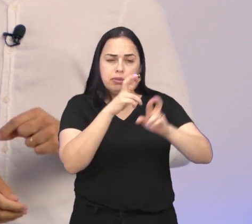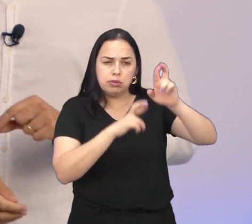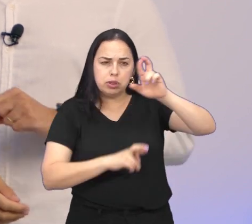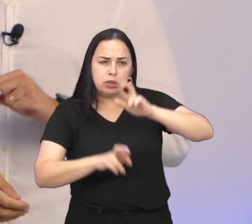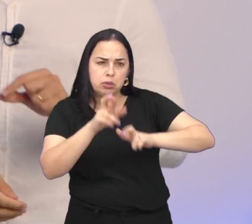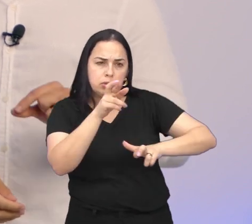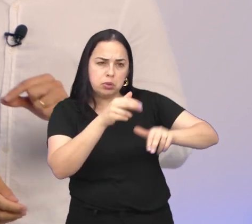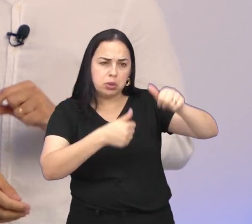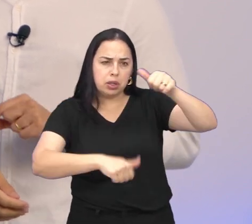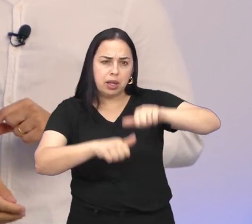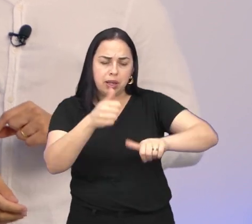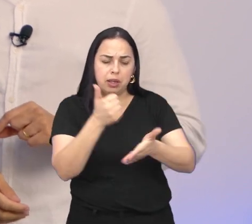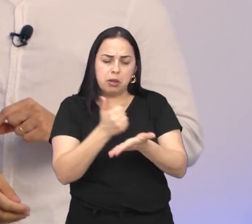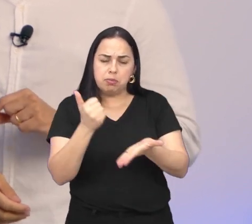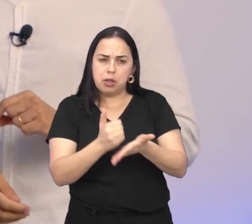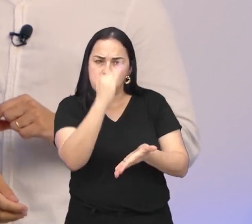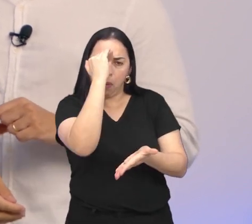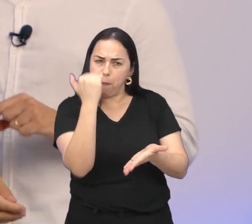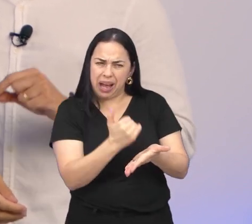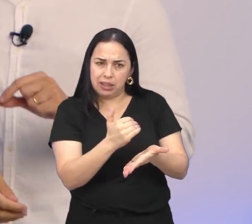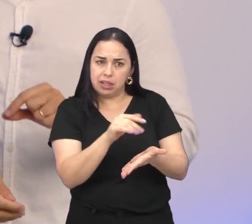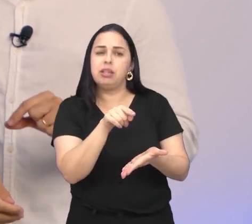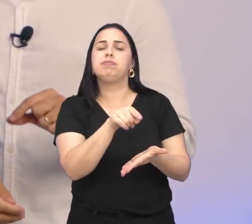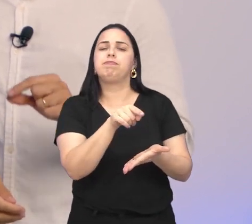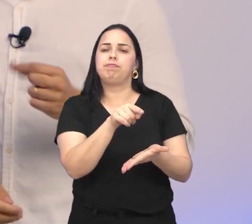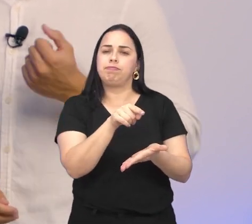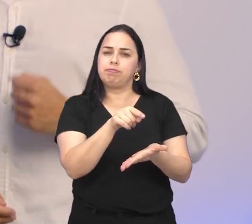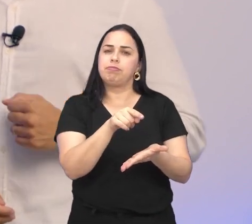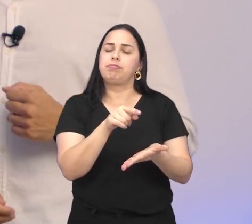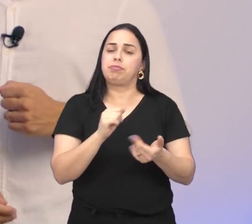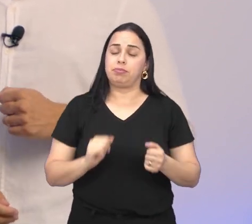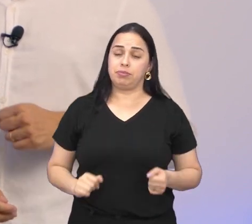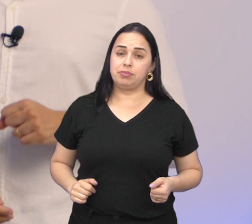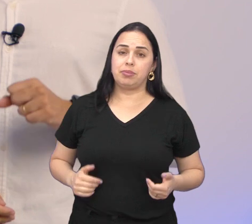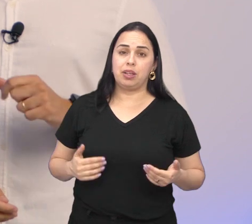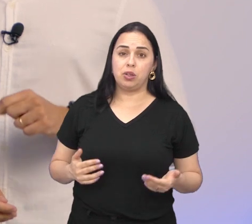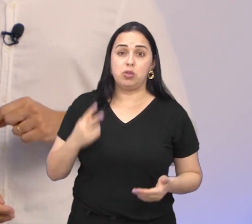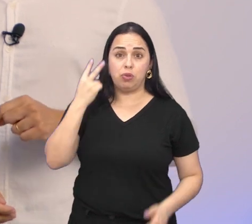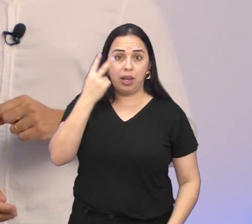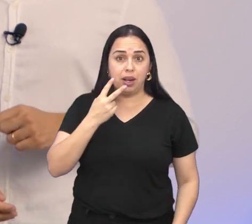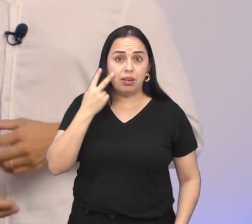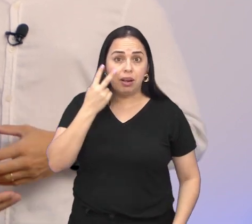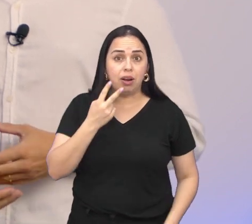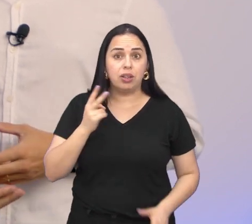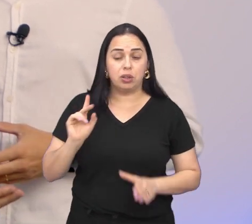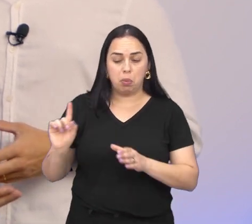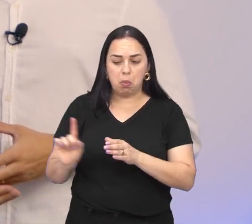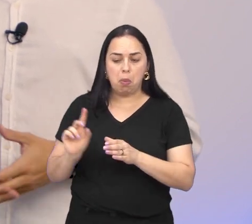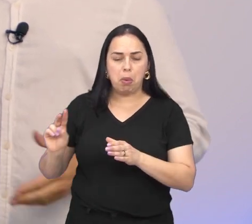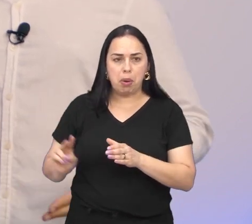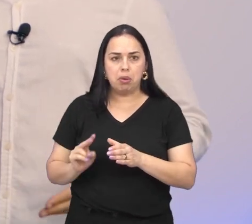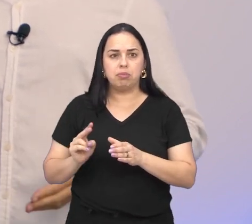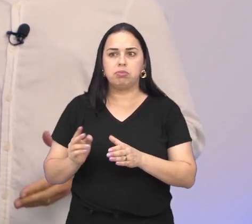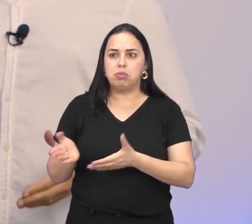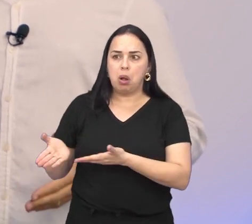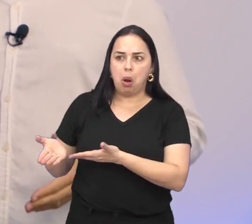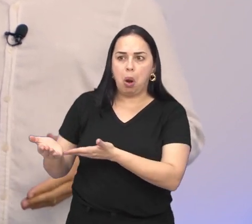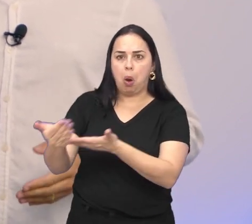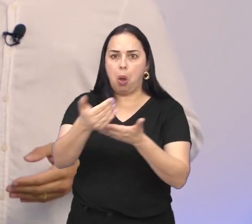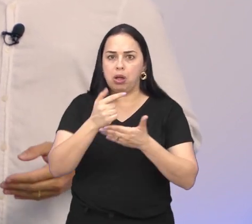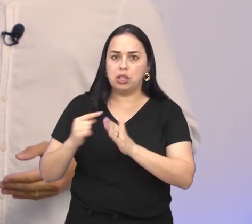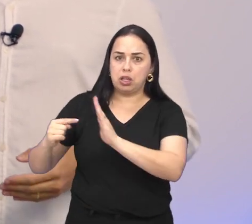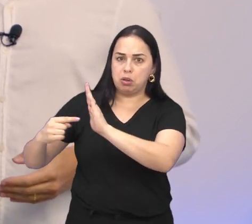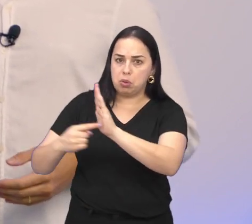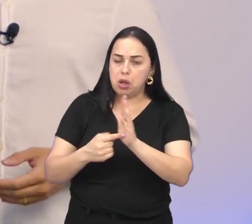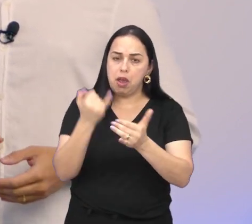para investigar um possível descumprimento de contrato pela Sabesp com o município. Os vereadores membros apuraram denúncias,